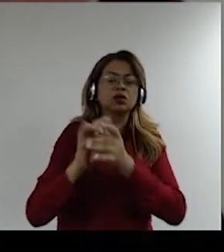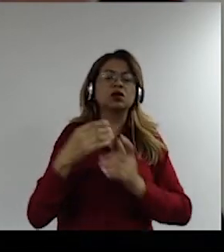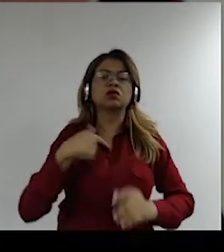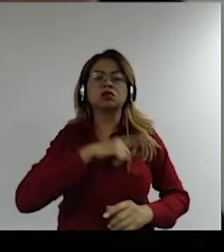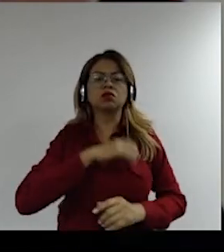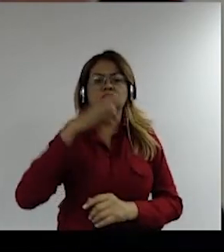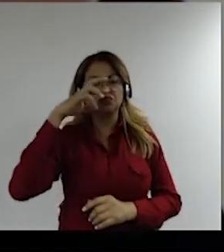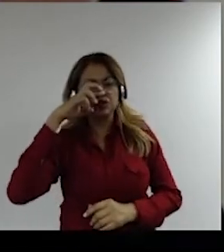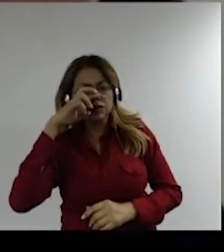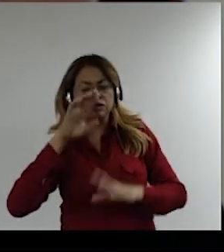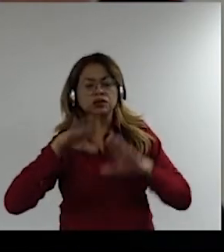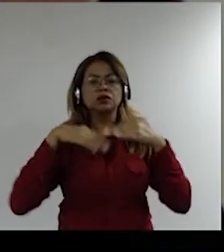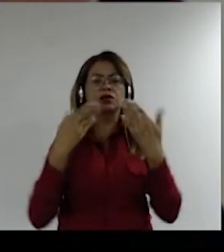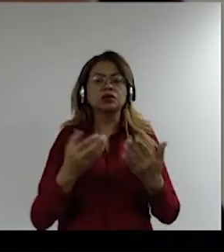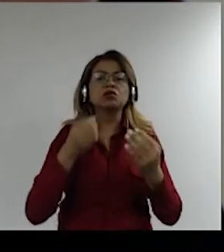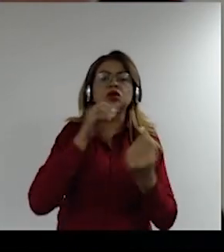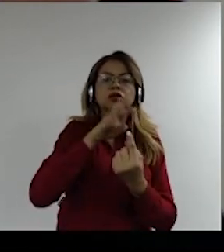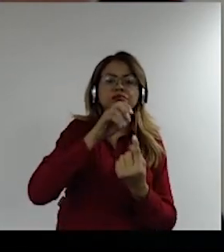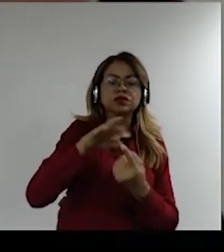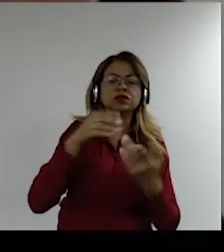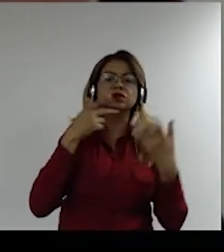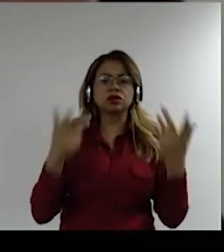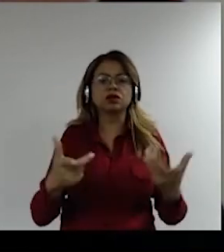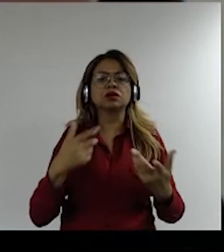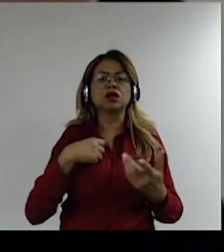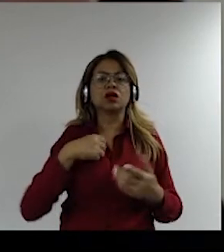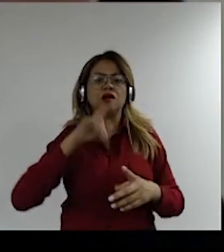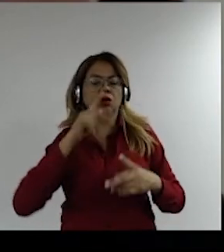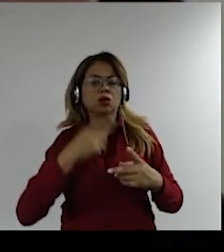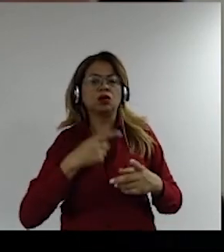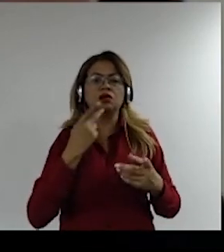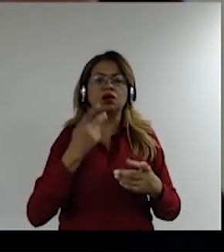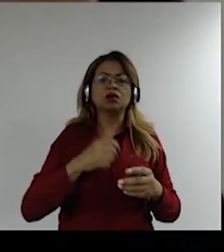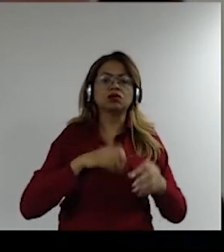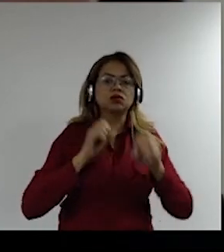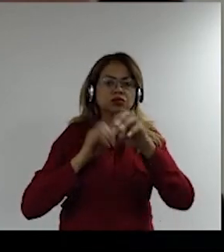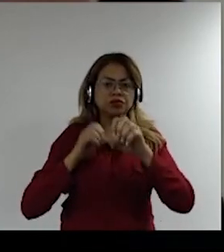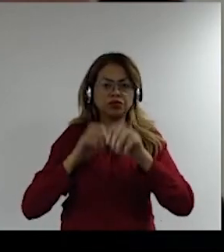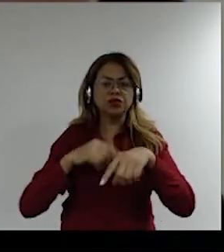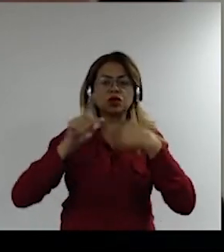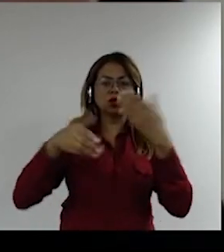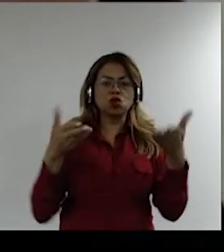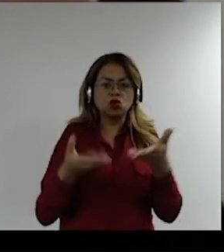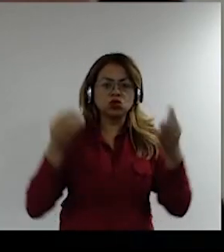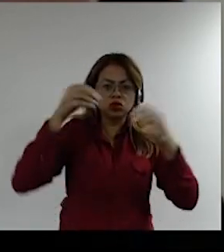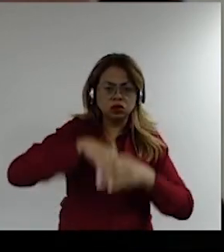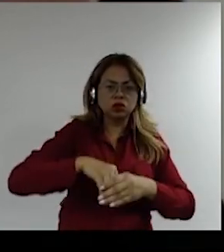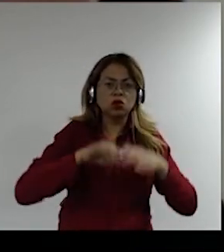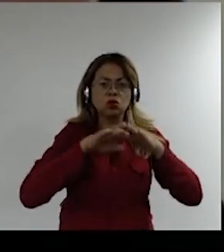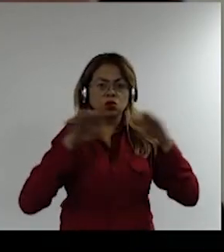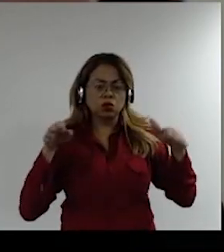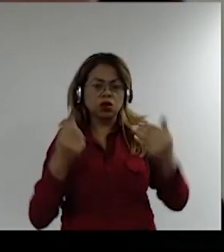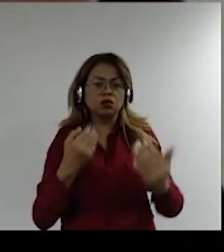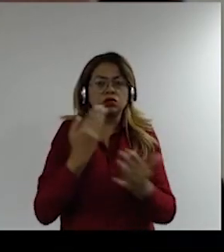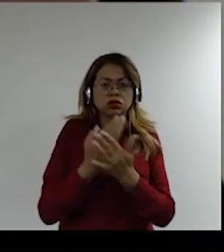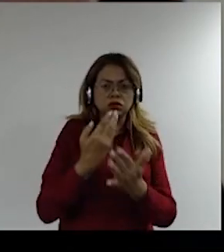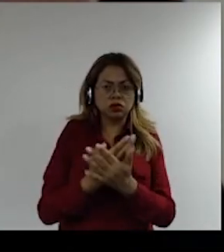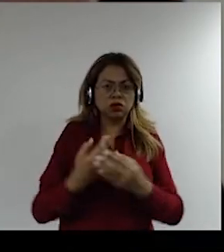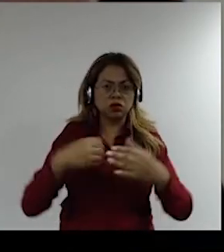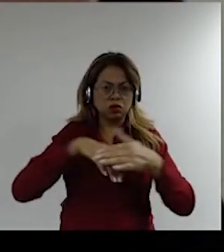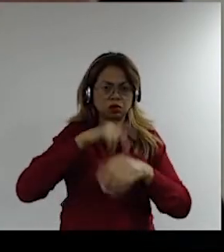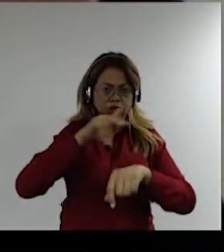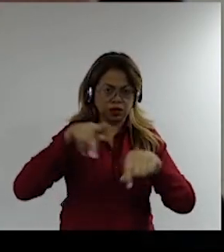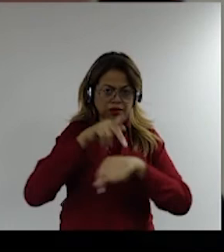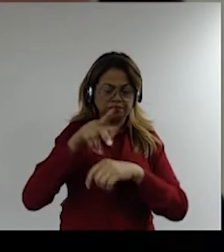fiscalização para aferir a qualidade da educação que se leva aos bancos escolares nesse país. Eu acredito